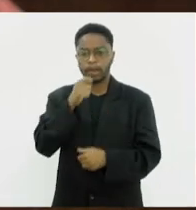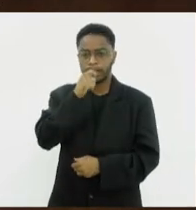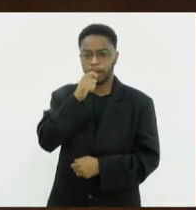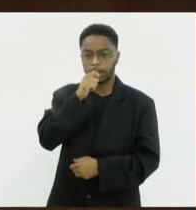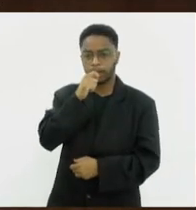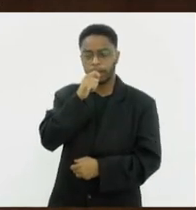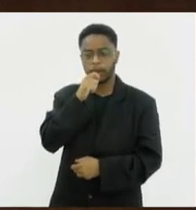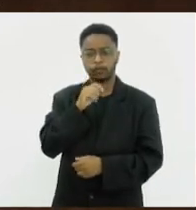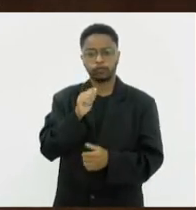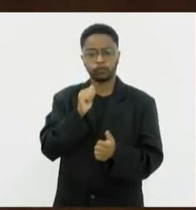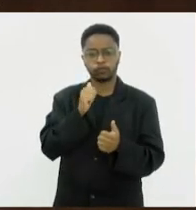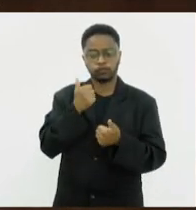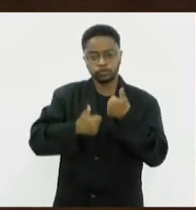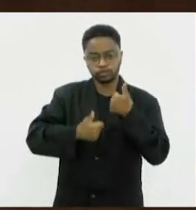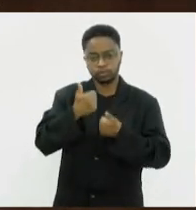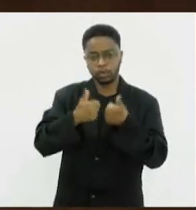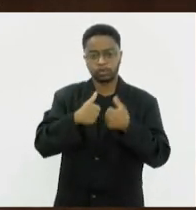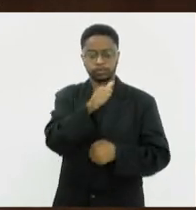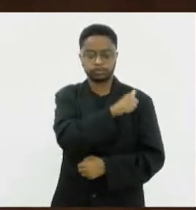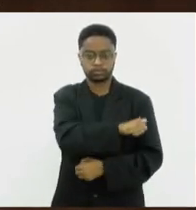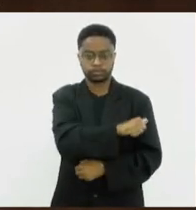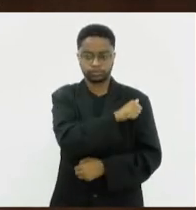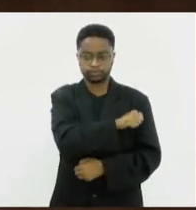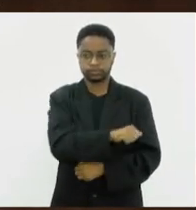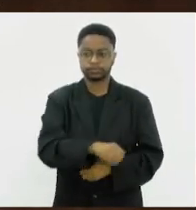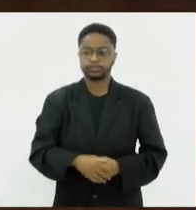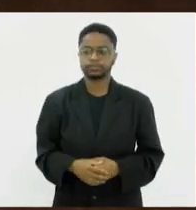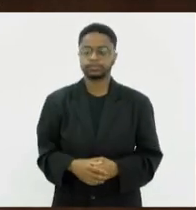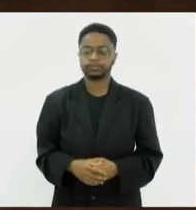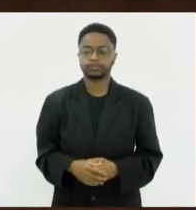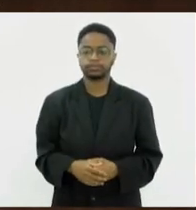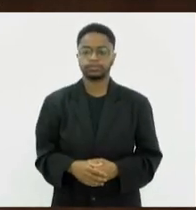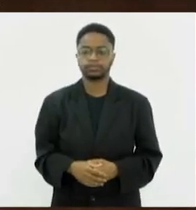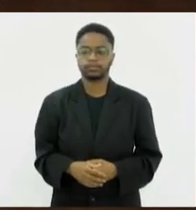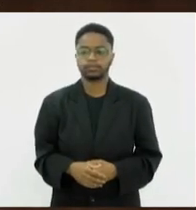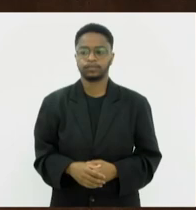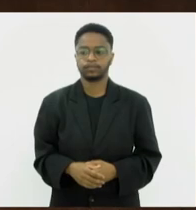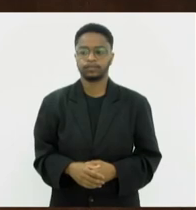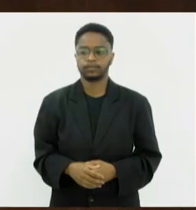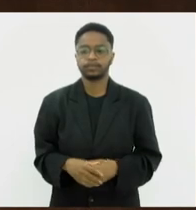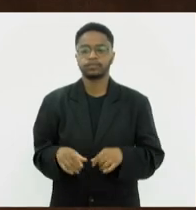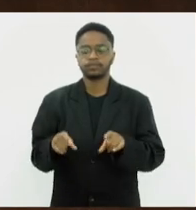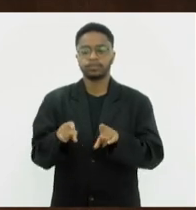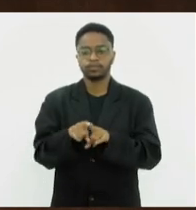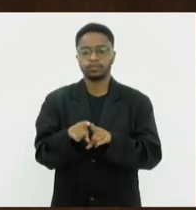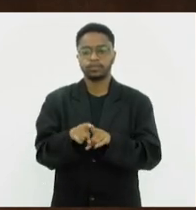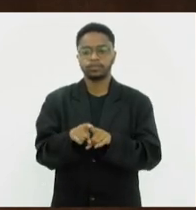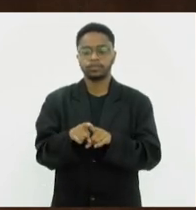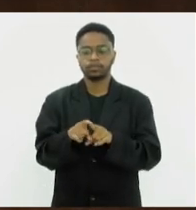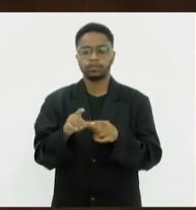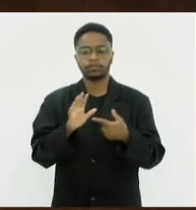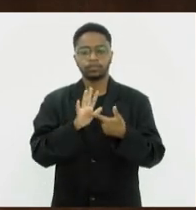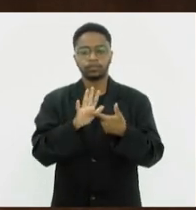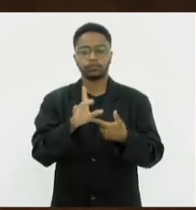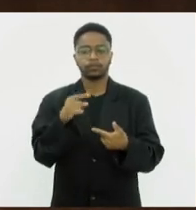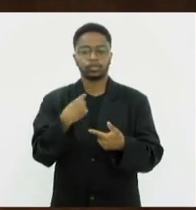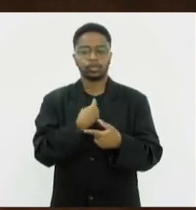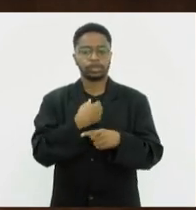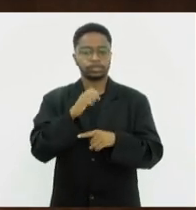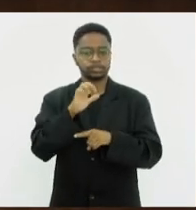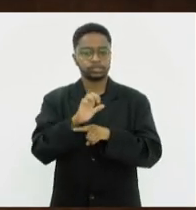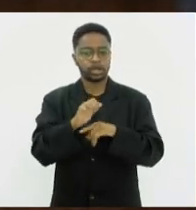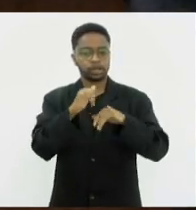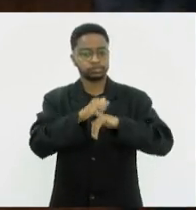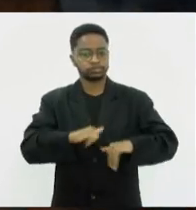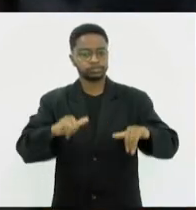futebol pelo Rio de Janeiro, aonde levou o nome do Estado por